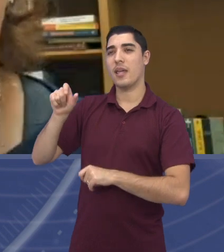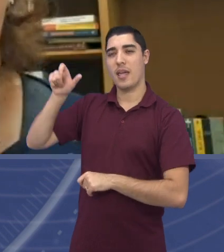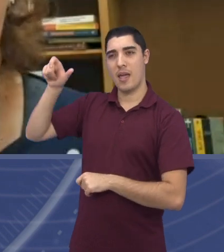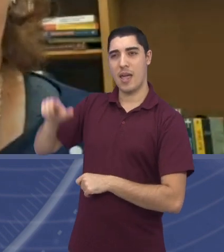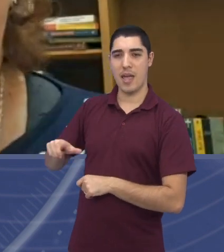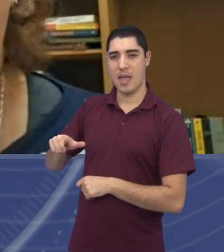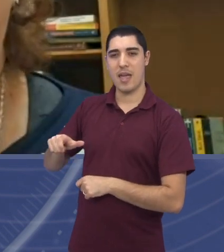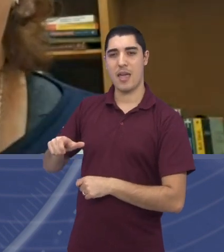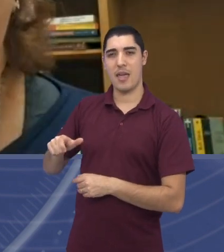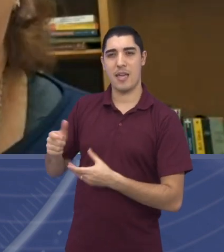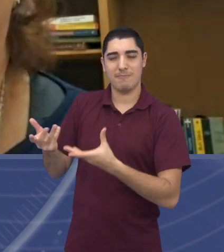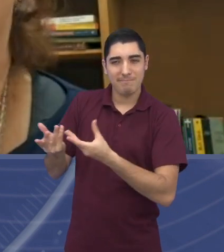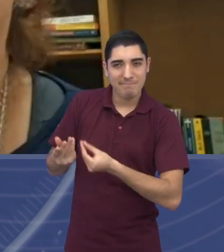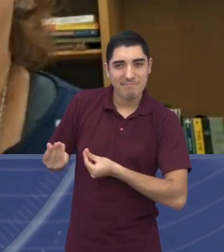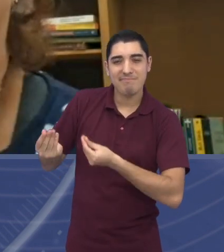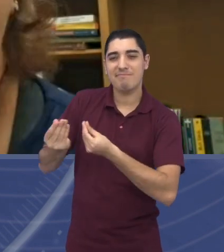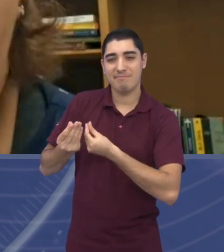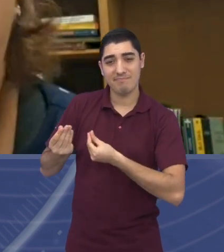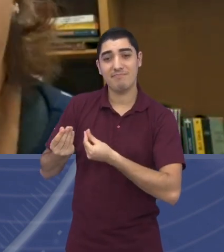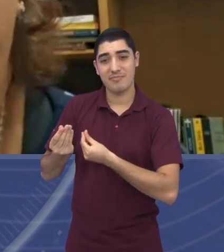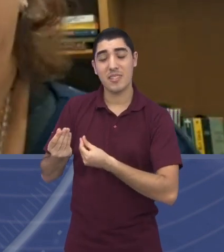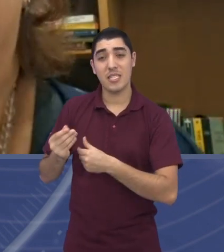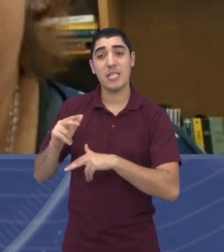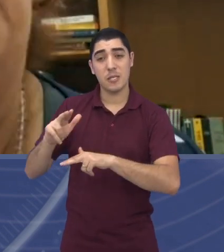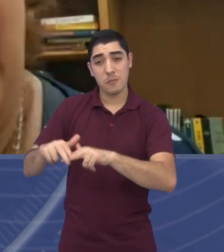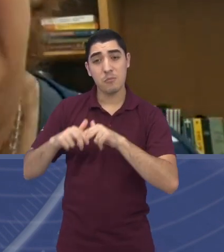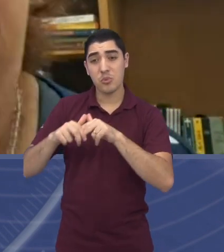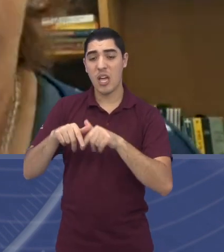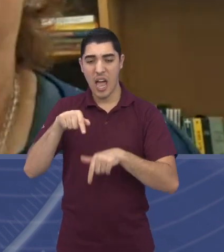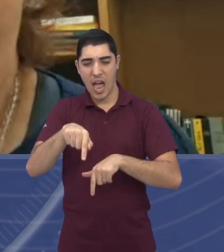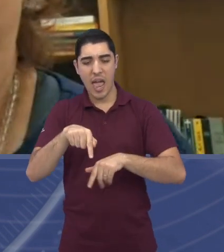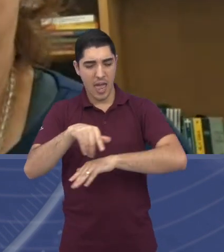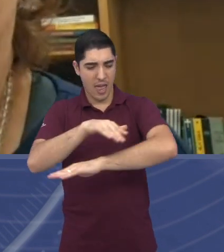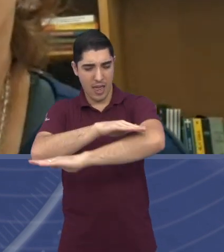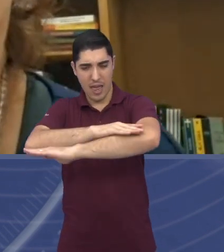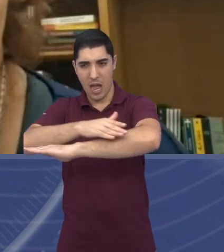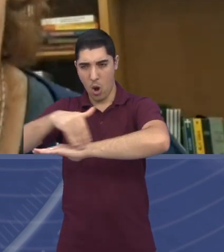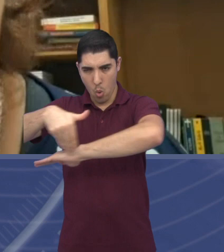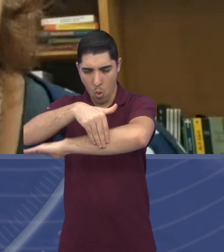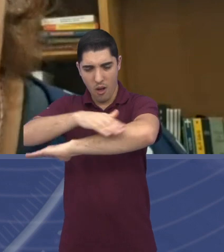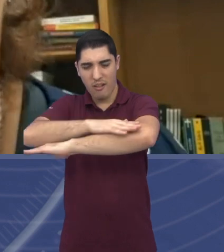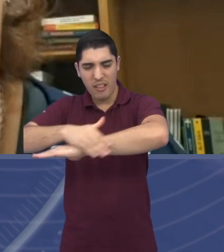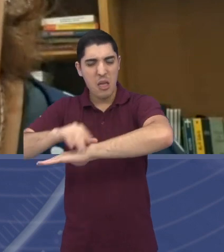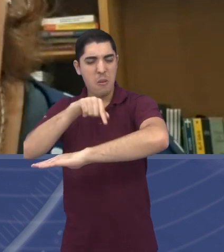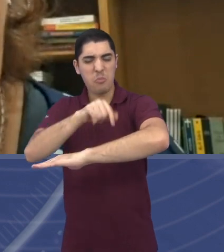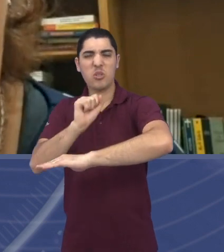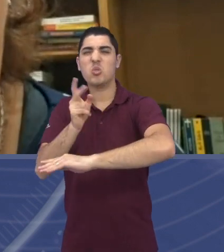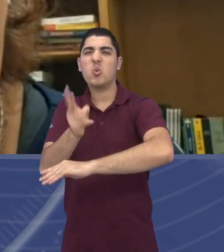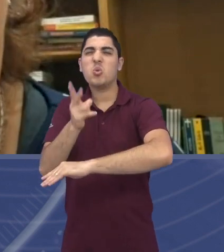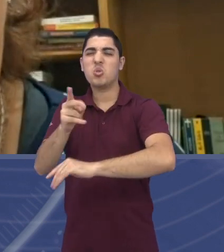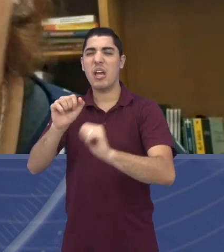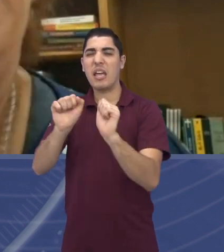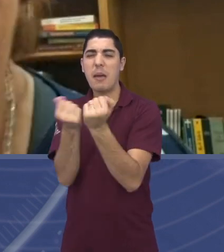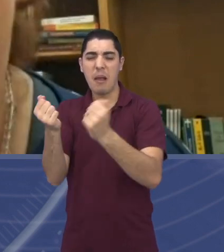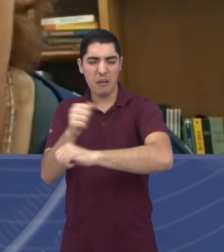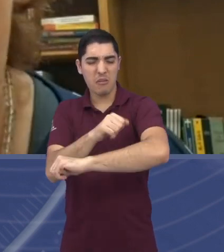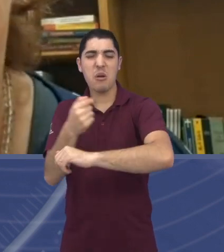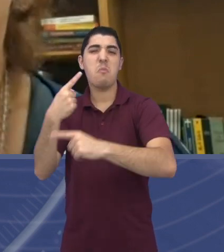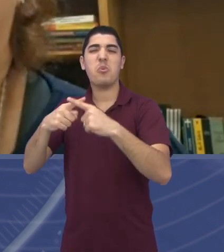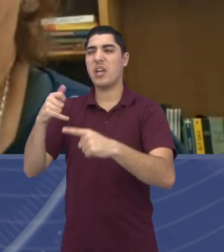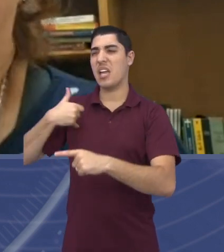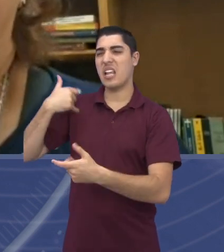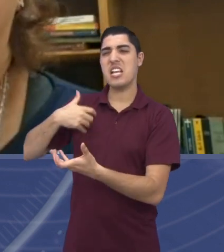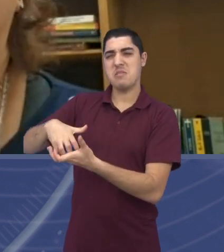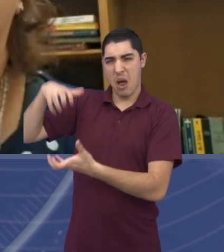né? Então, as calçadas podem permanecer quebradas, porque o direito de ir e vir não precisa ser